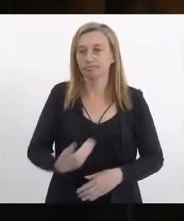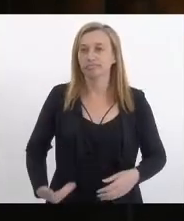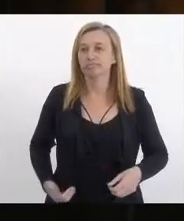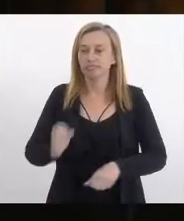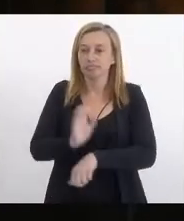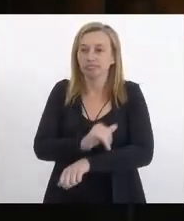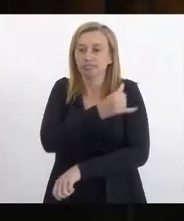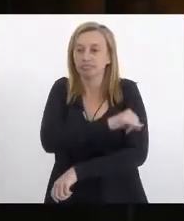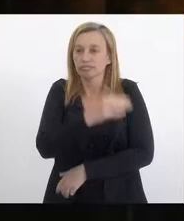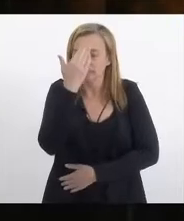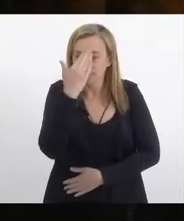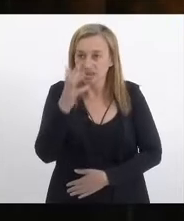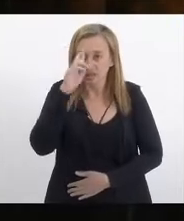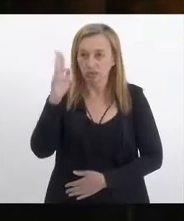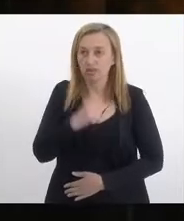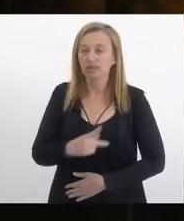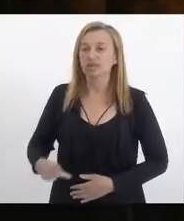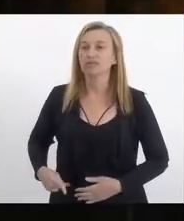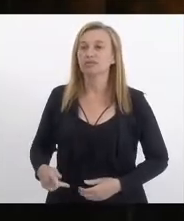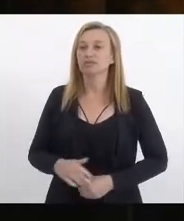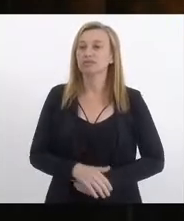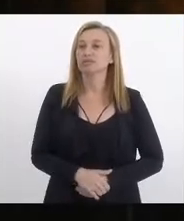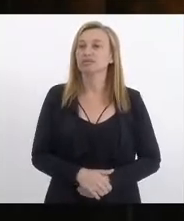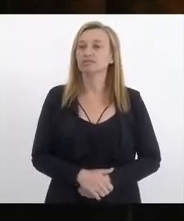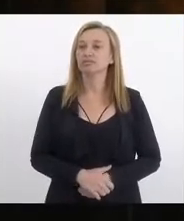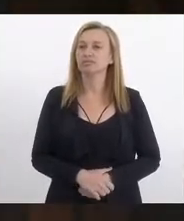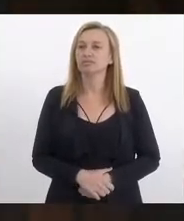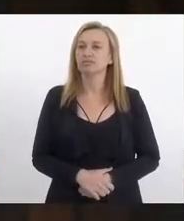Rio de Janeiro. Muito obrigado, senhor presidente.